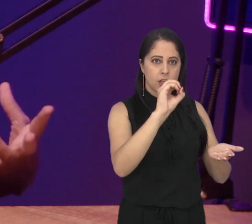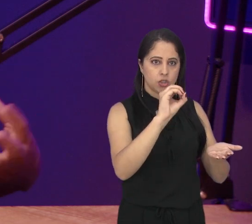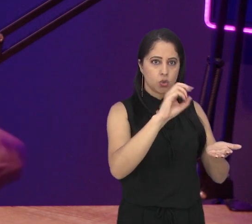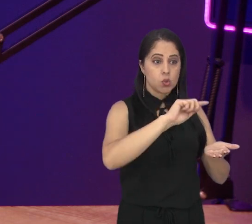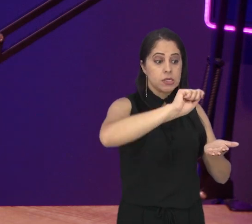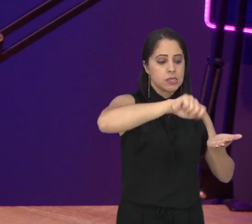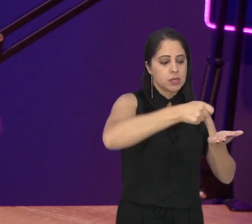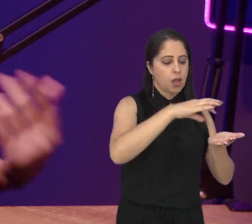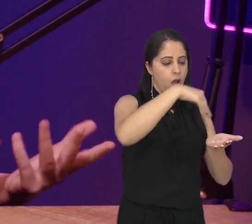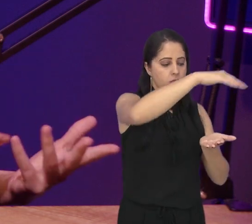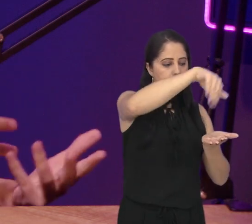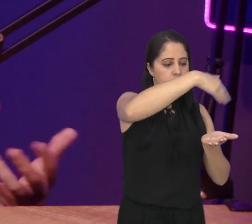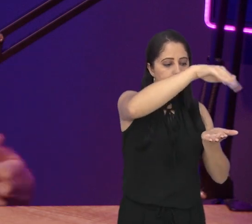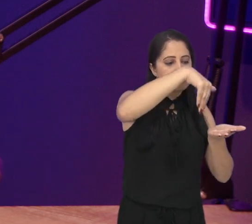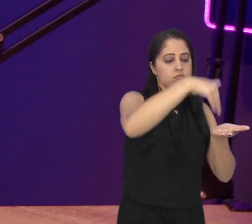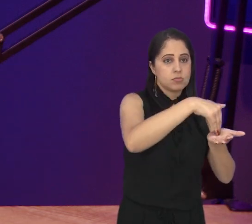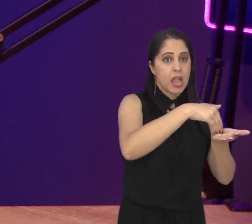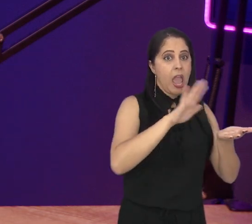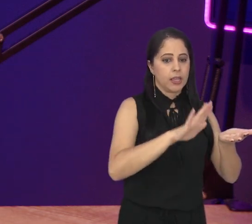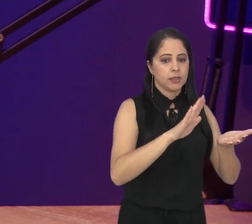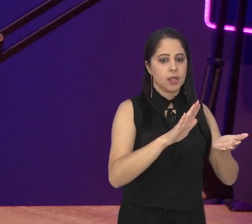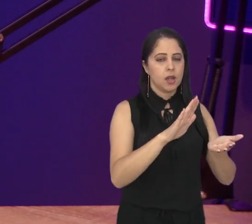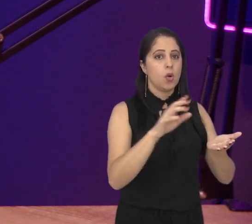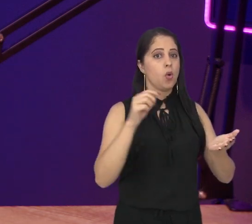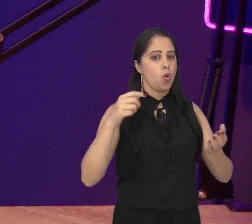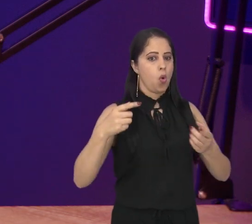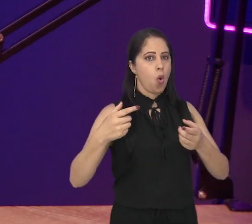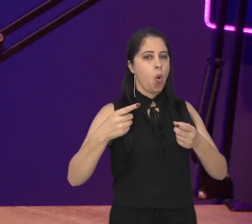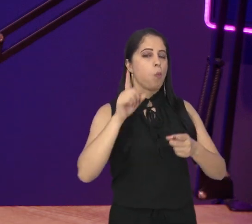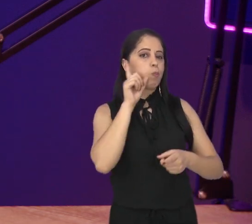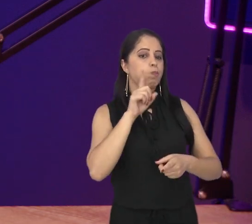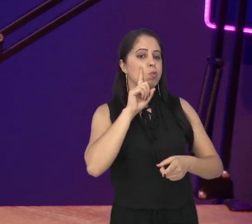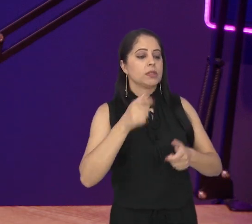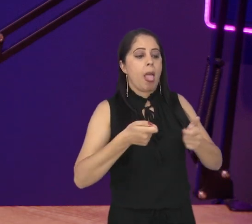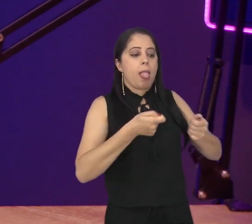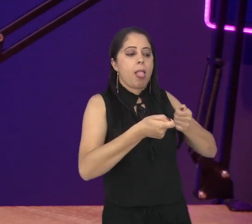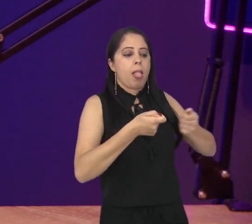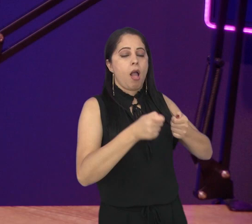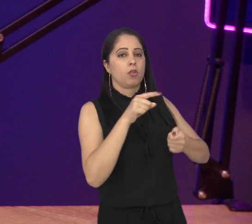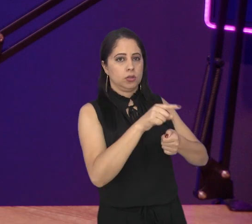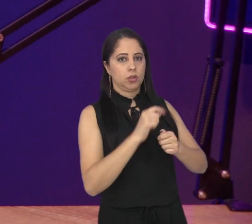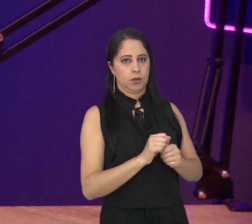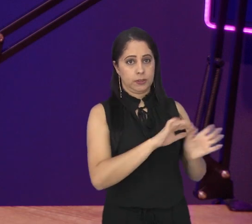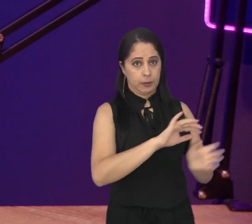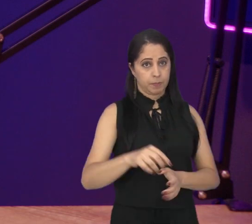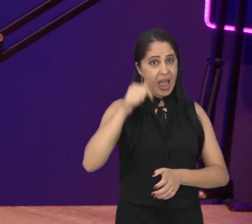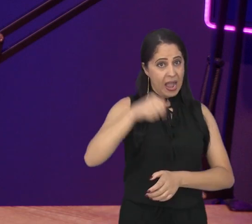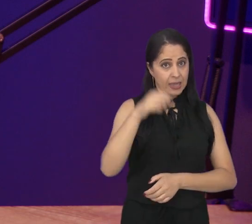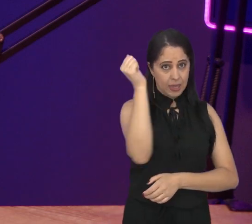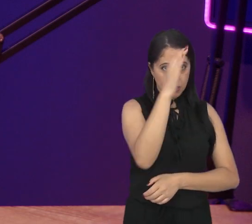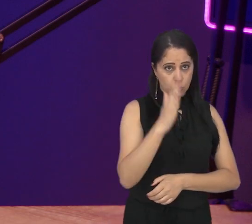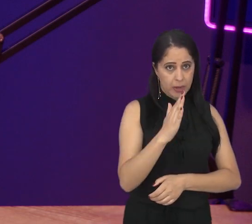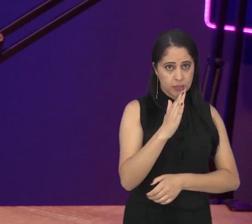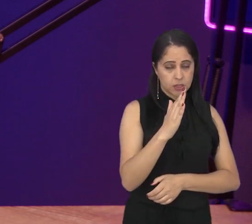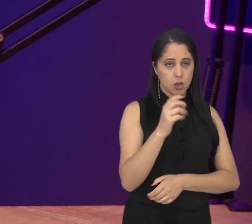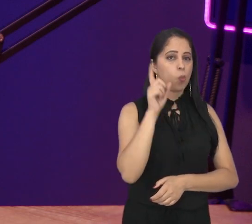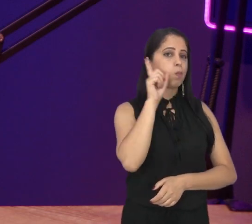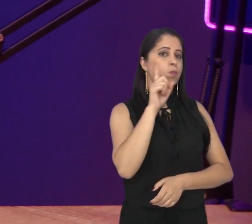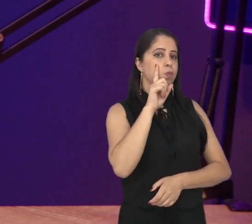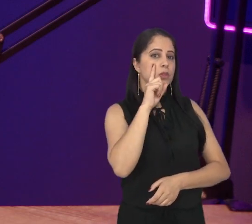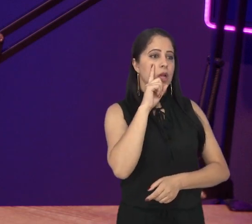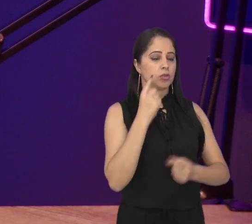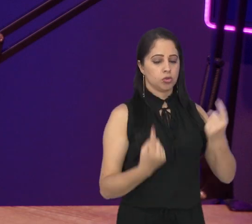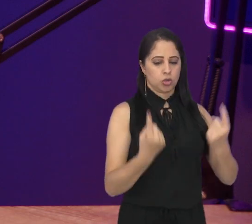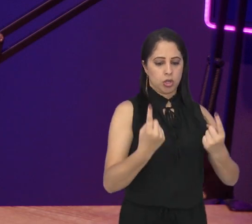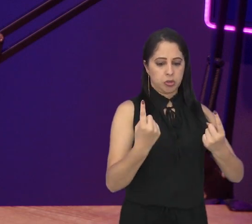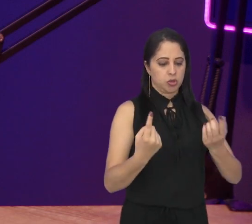várias formas, seja no hard power ou no soft power. Aqui, a nossa relação Brasil Brasil e Estados Unidos é soft power, e